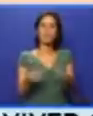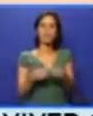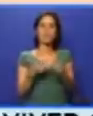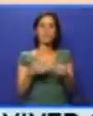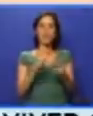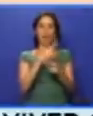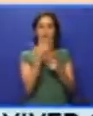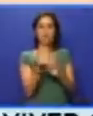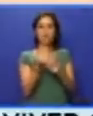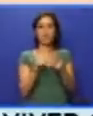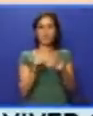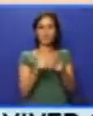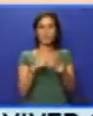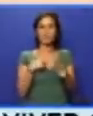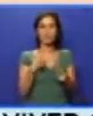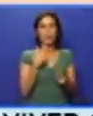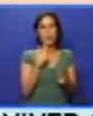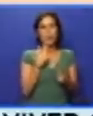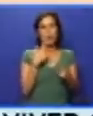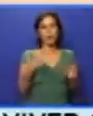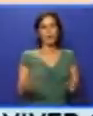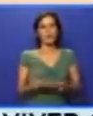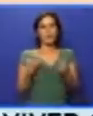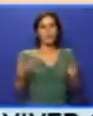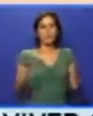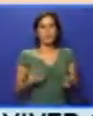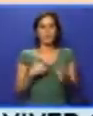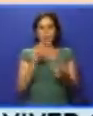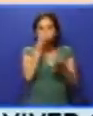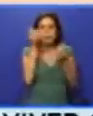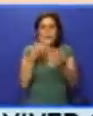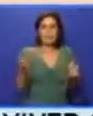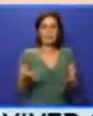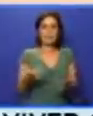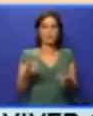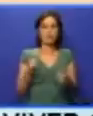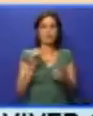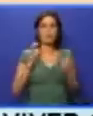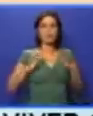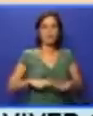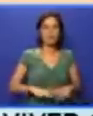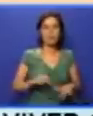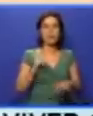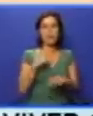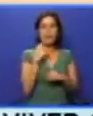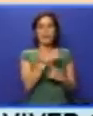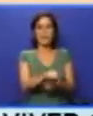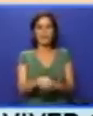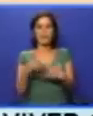que vai para segundo plano, porque ficamos muito, muito debilitados, normalmente até entramos em depressão ou em